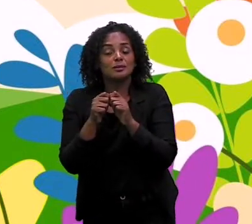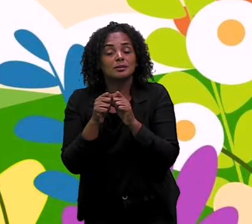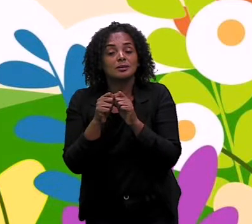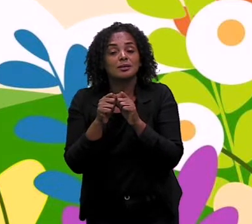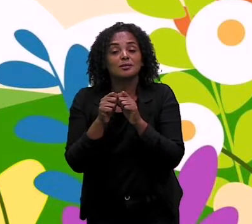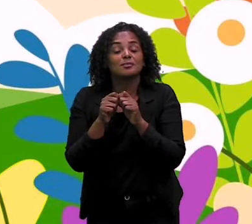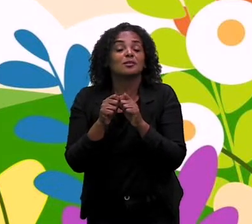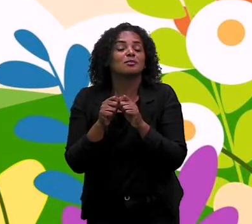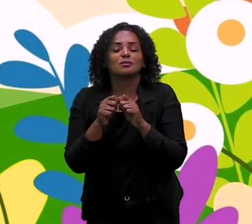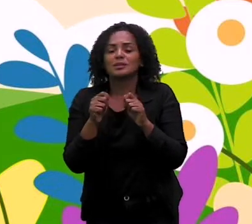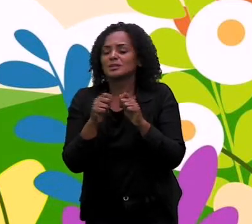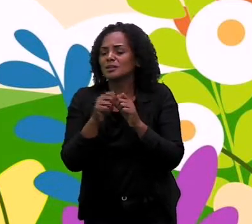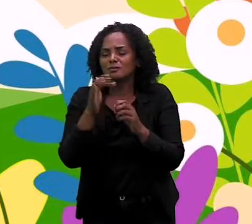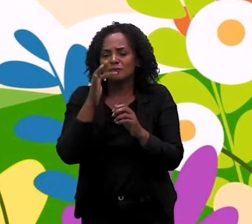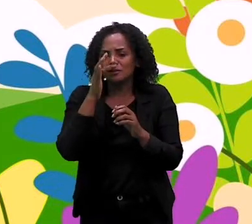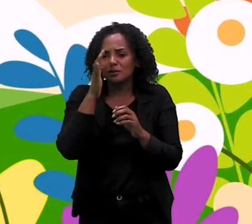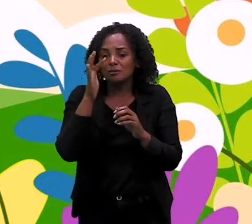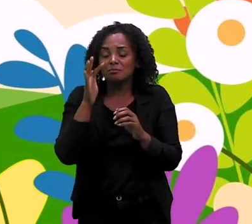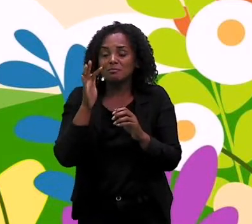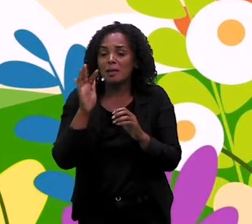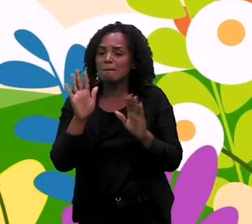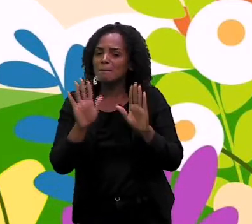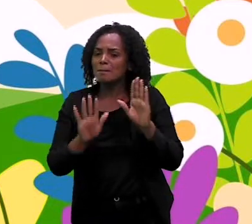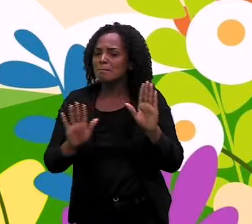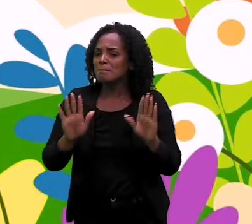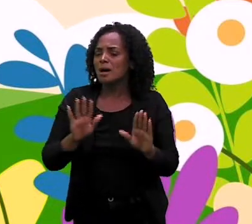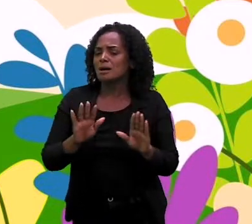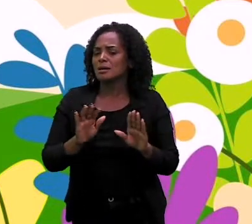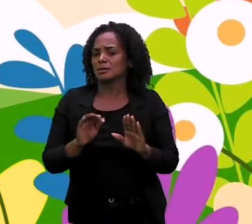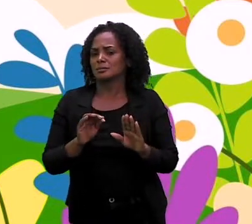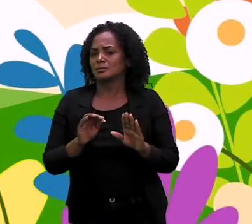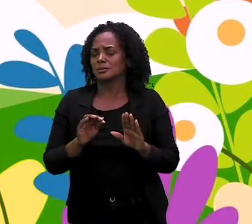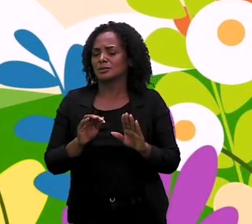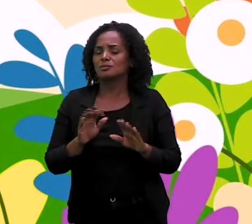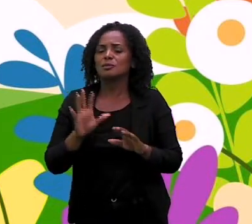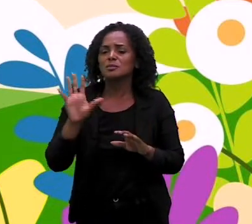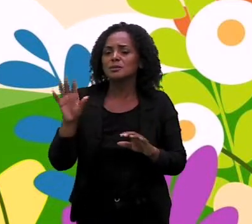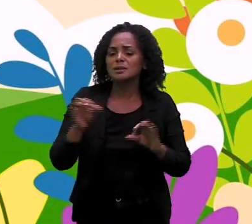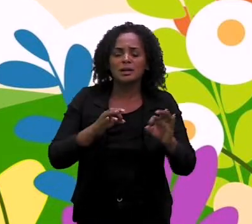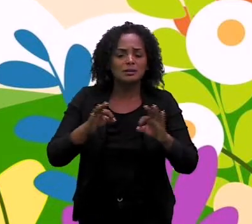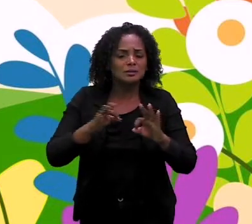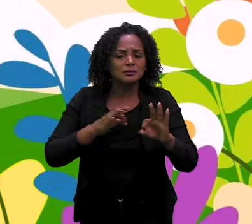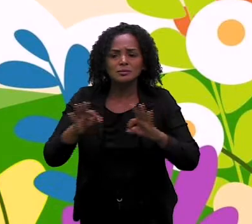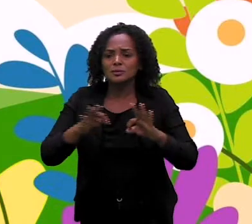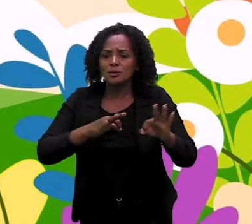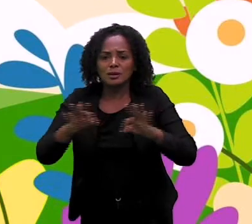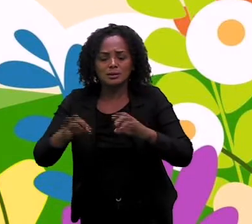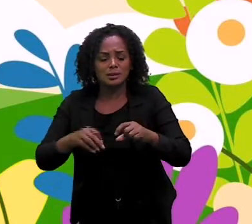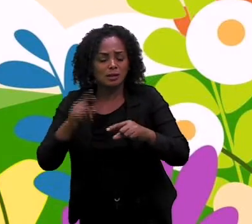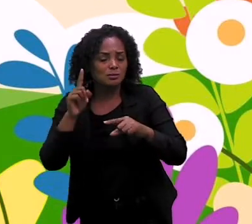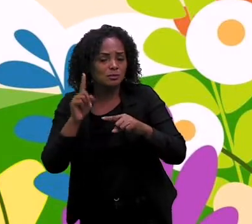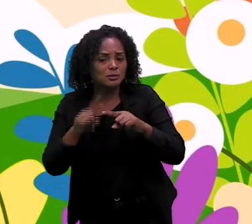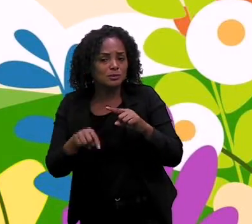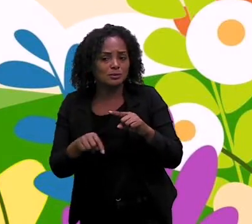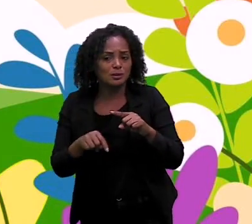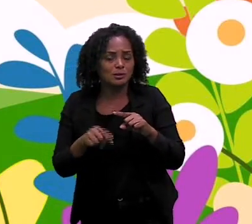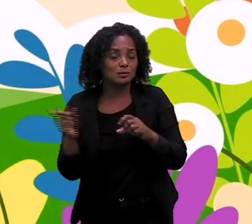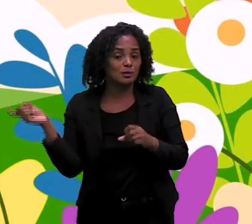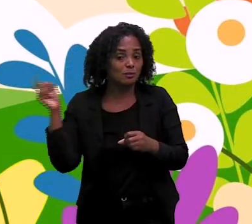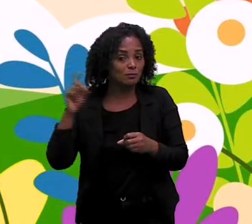obra de arte. Preparados? Vou buscar o material que precisaremos e